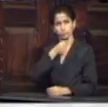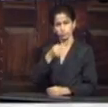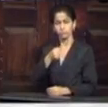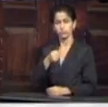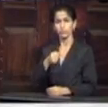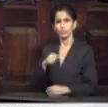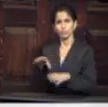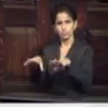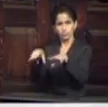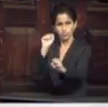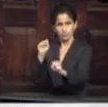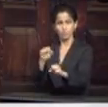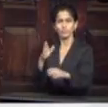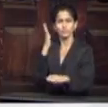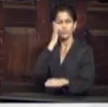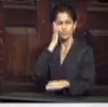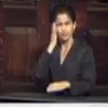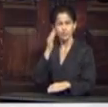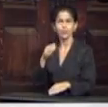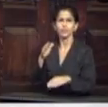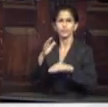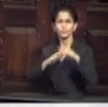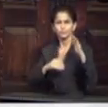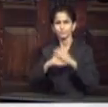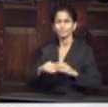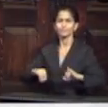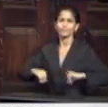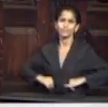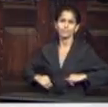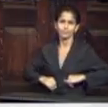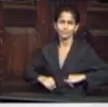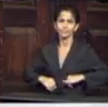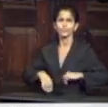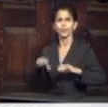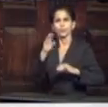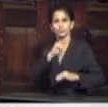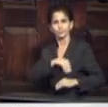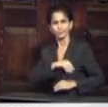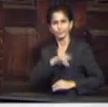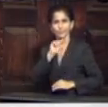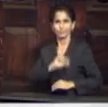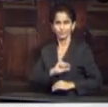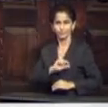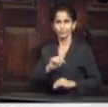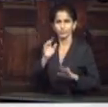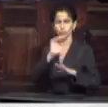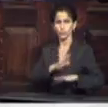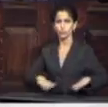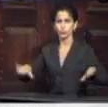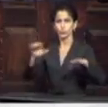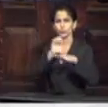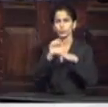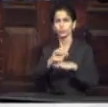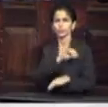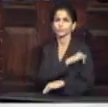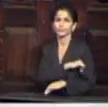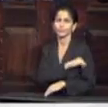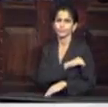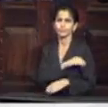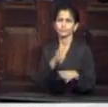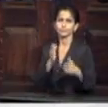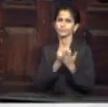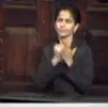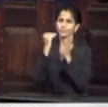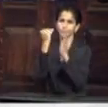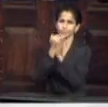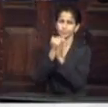sei como o profissional de jornalismo sofre com baixos salários em todo o estado do Rio de Janeiro. Mais do que isso, muitas